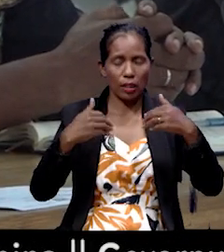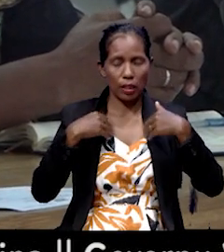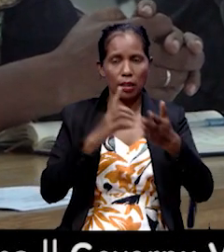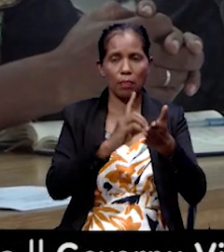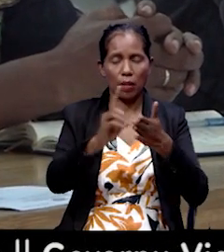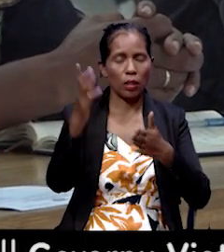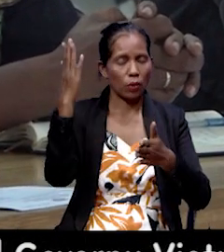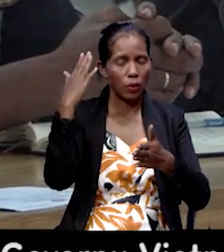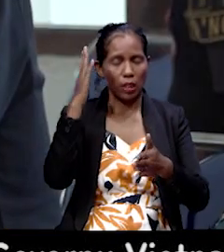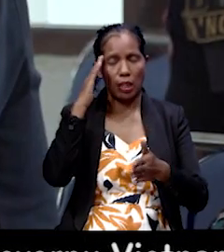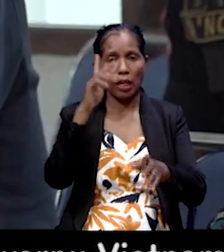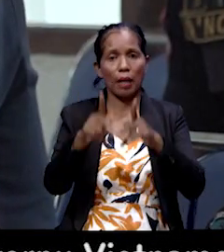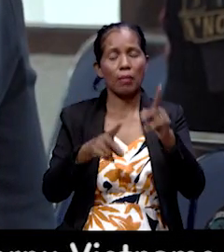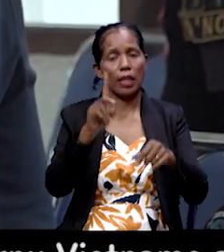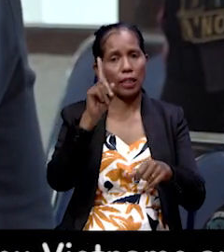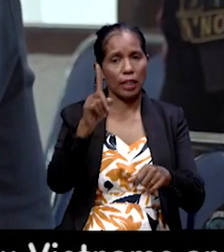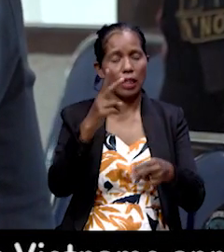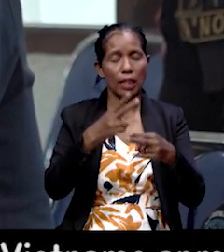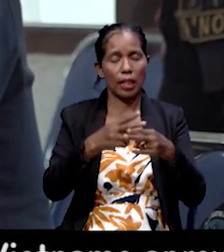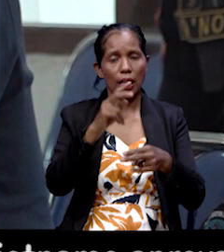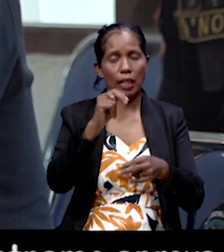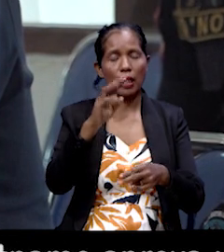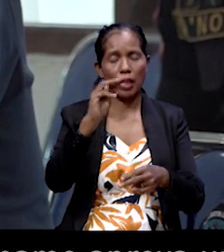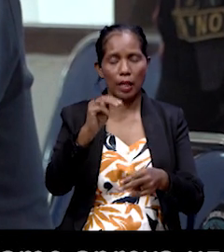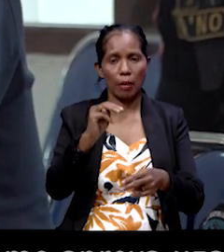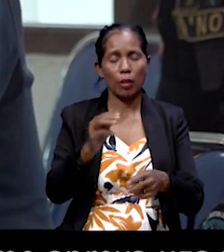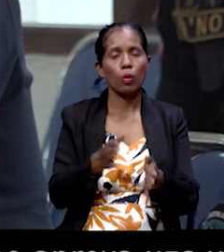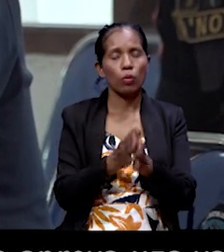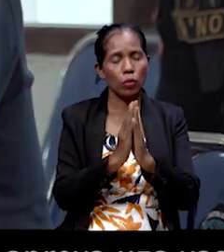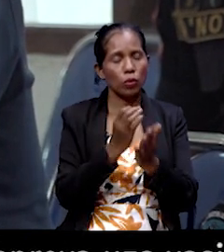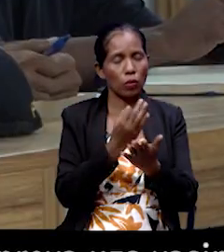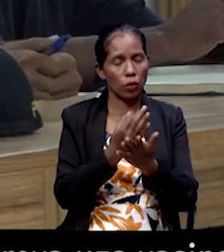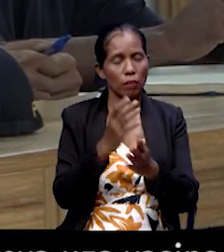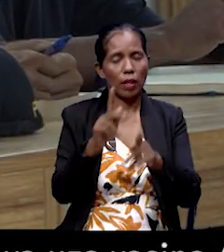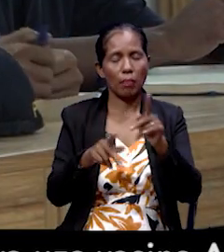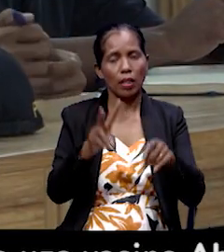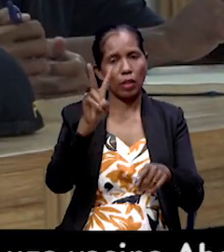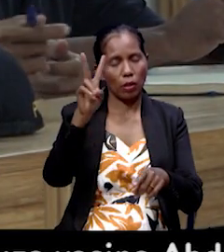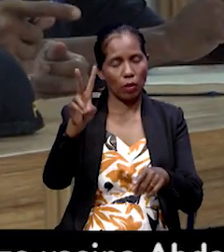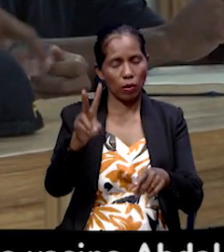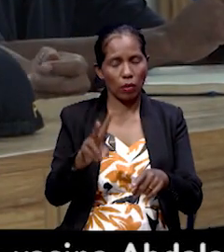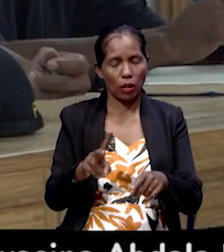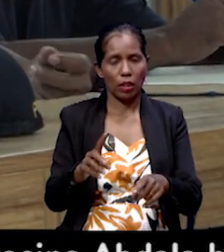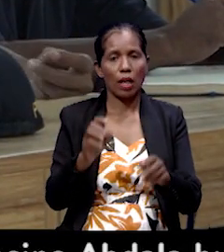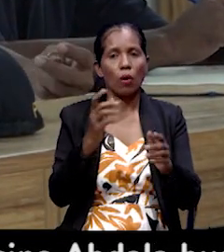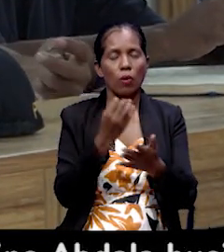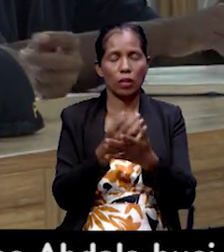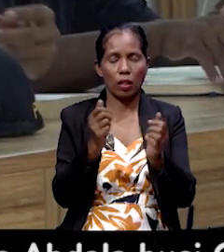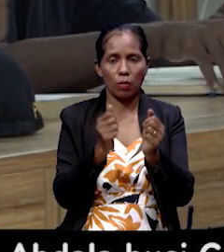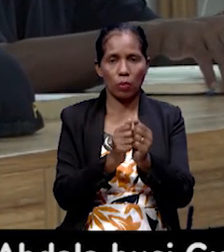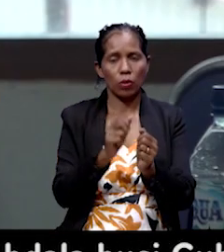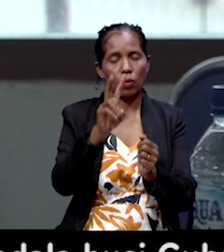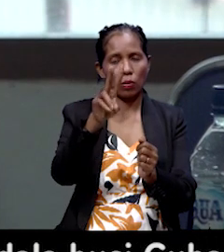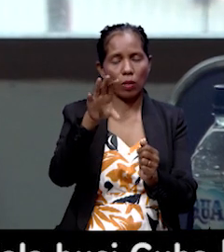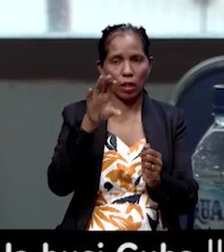ho inicial NM, halo cobrança ilegal ba emana ingrua e a metinaro ho montante dólar atusrua. Mas bem, acto